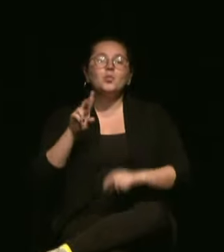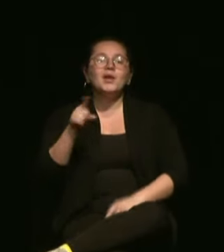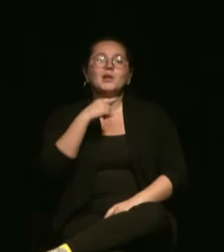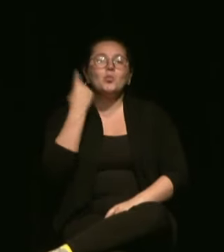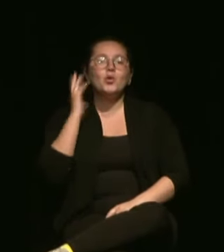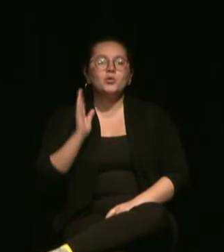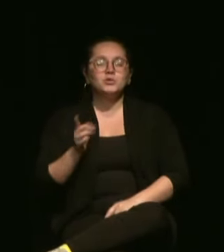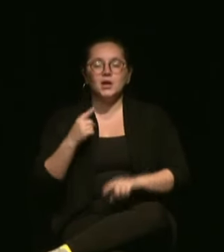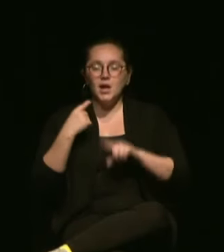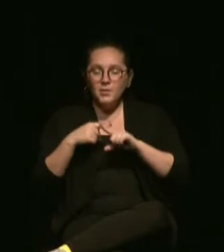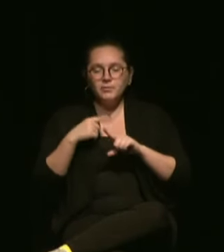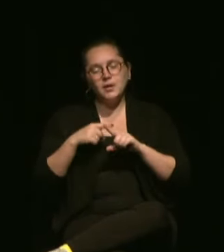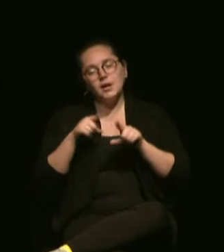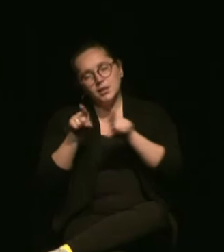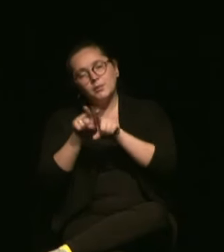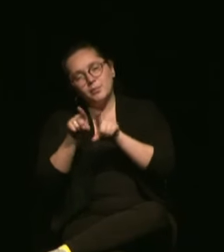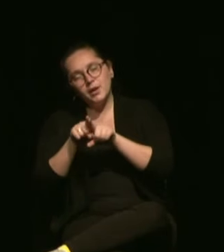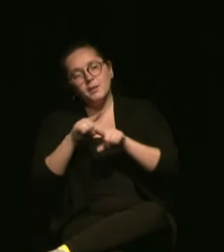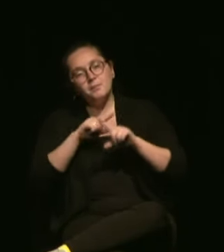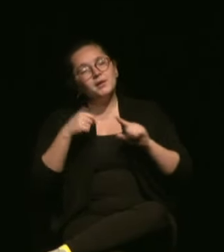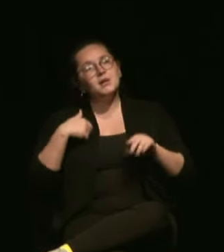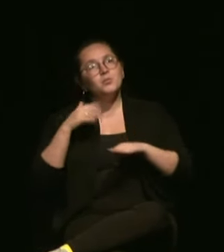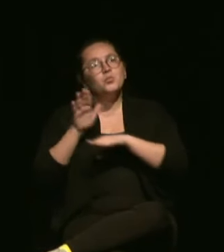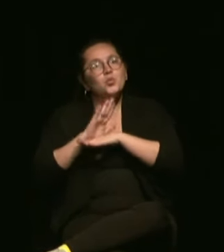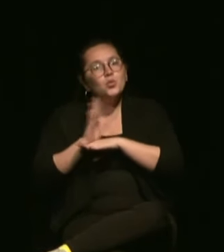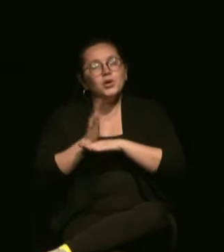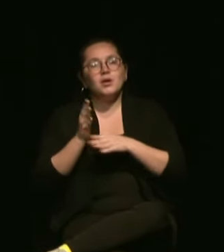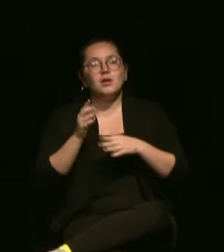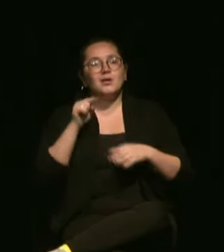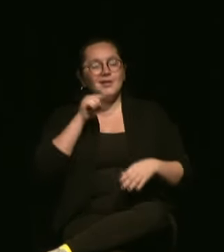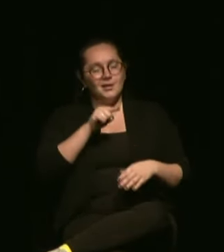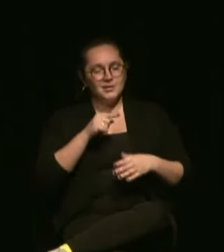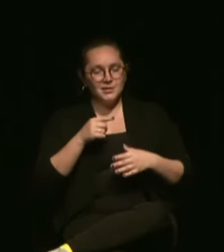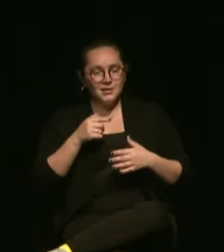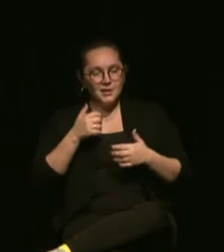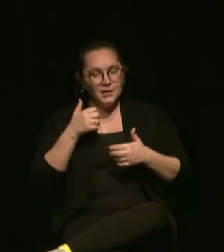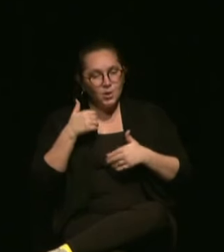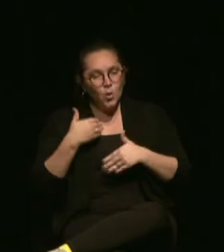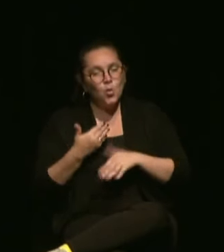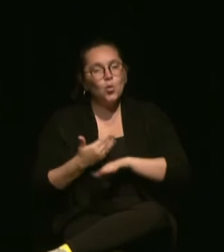fato é por isso também, mas é porque o filme é um filme que nasce